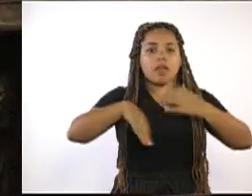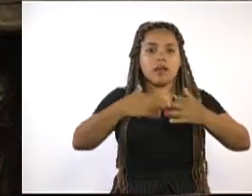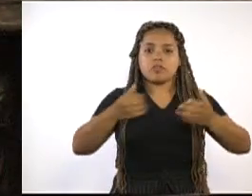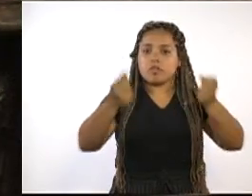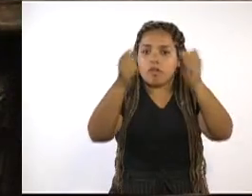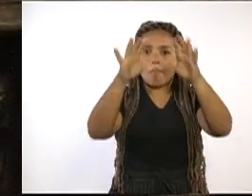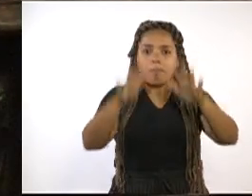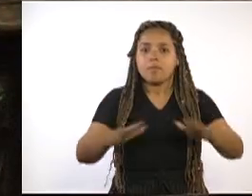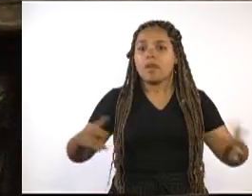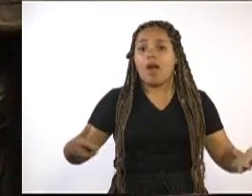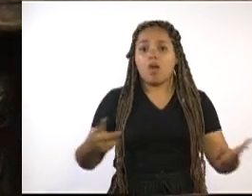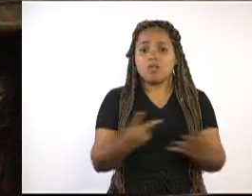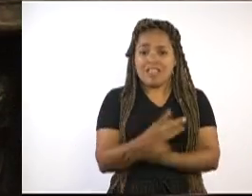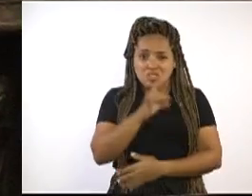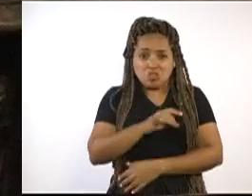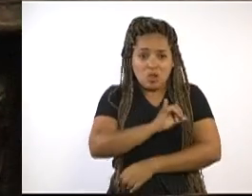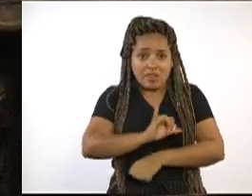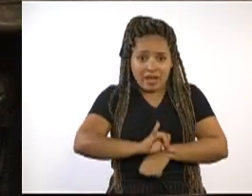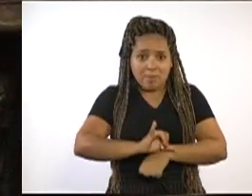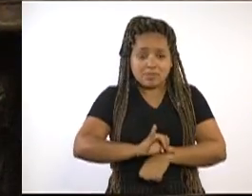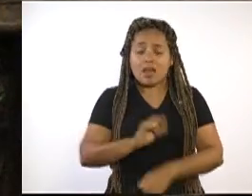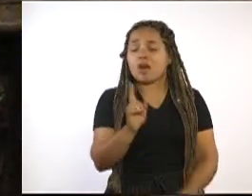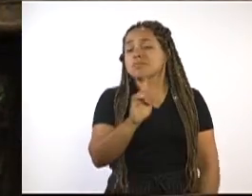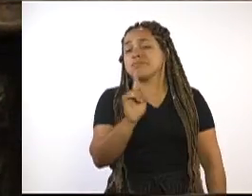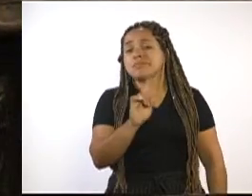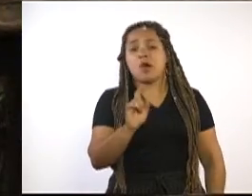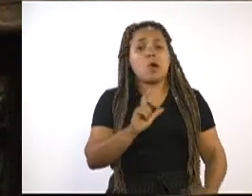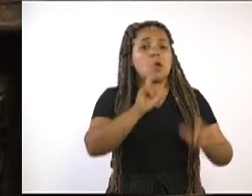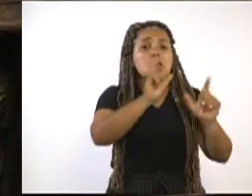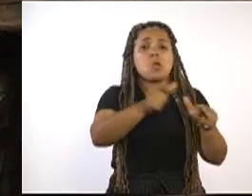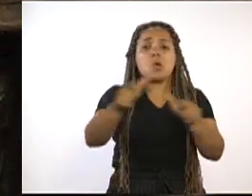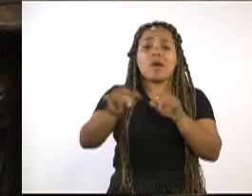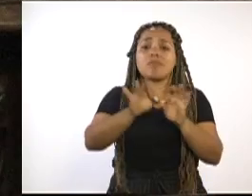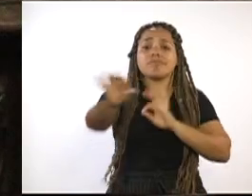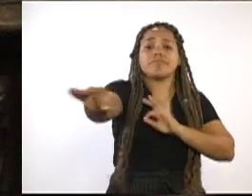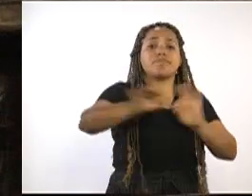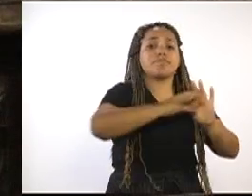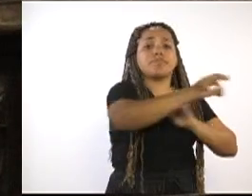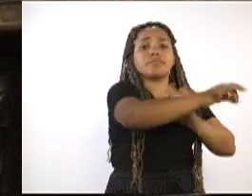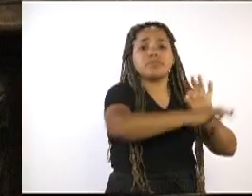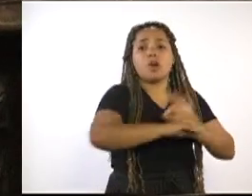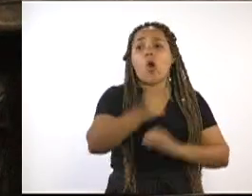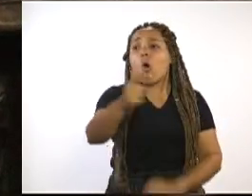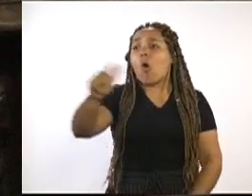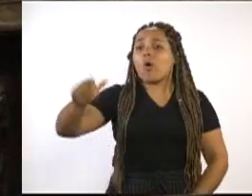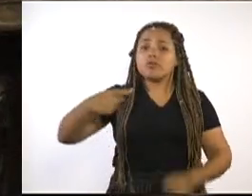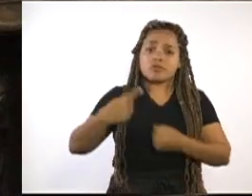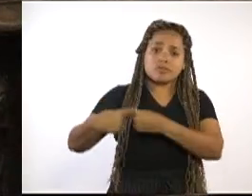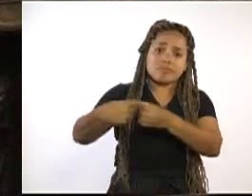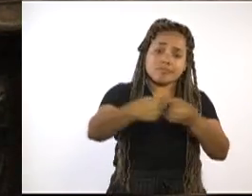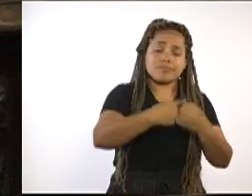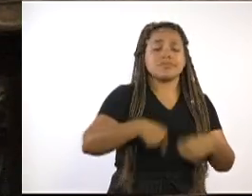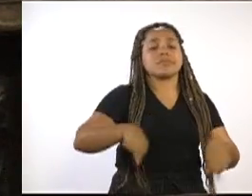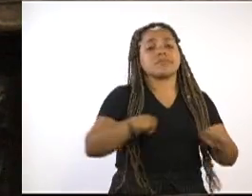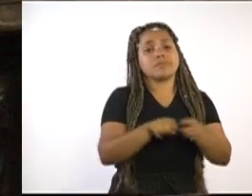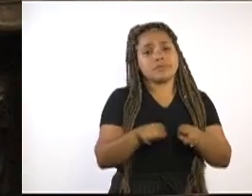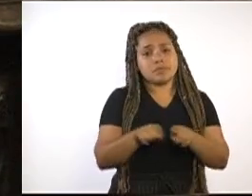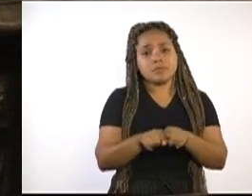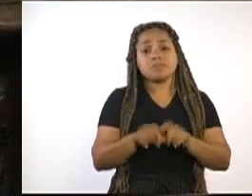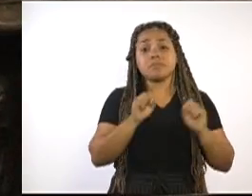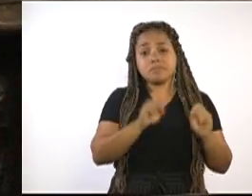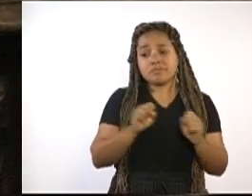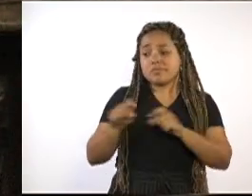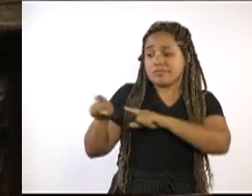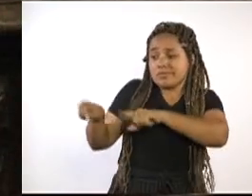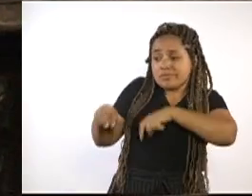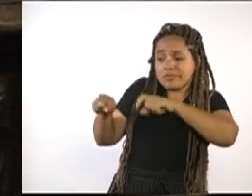na capital, como também na Baixada Fluminense, em outros locais do Rio de Janeiro, no interior, e também